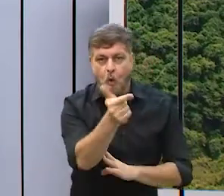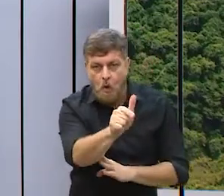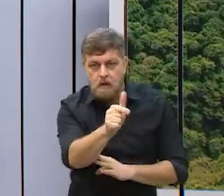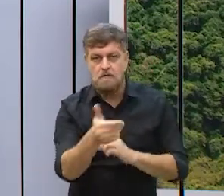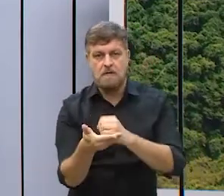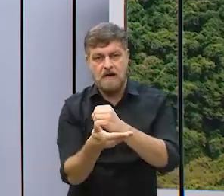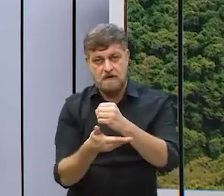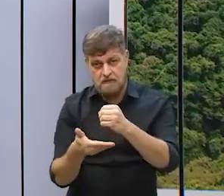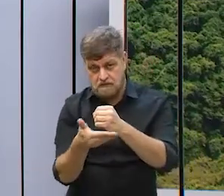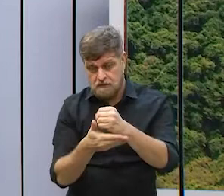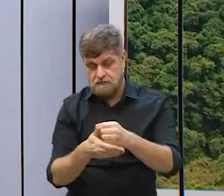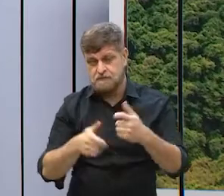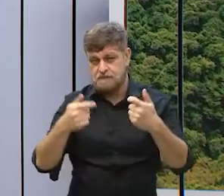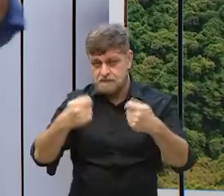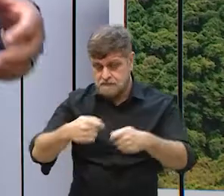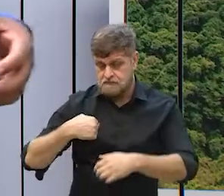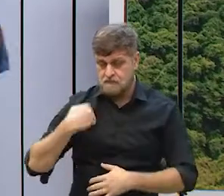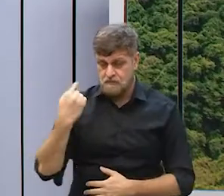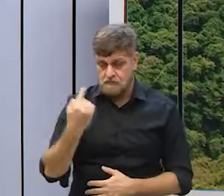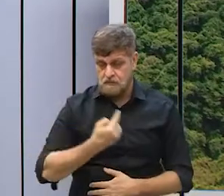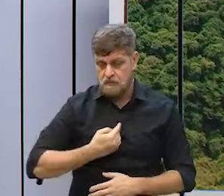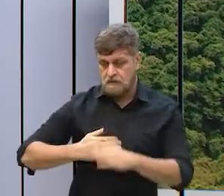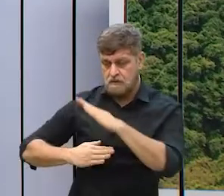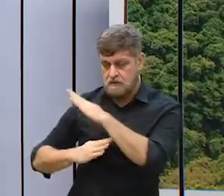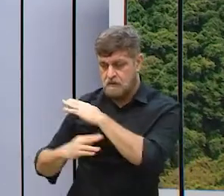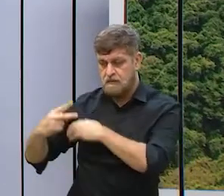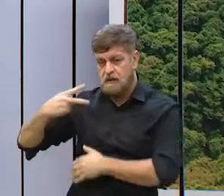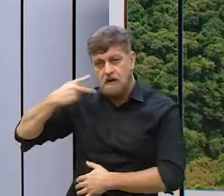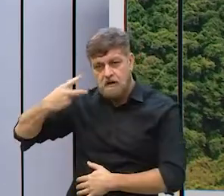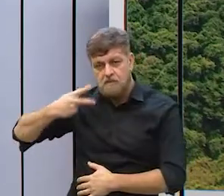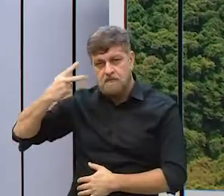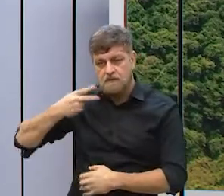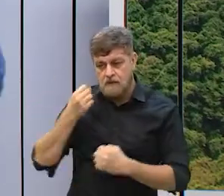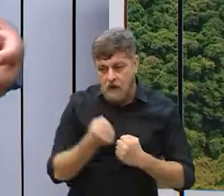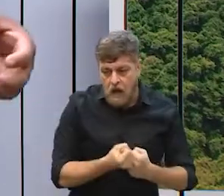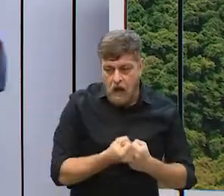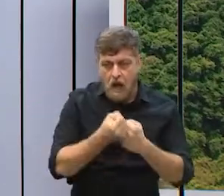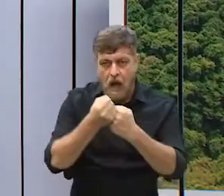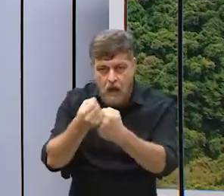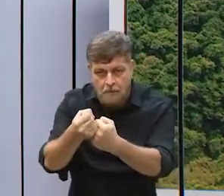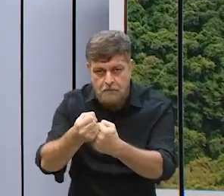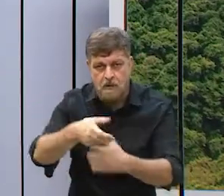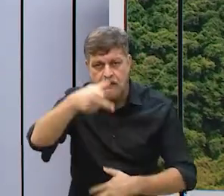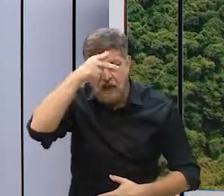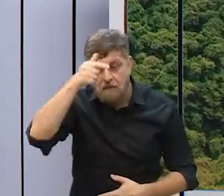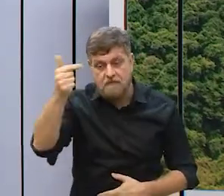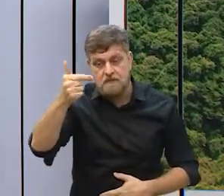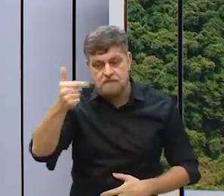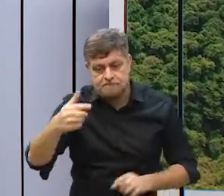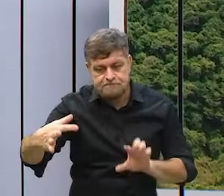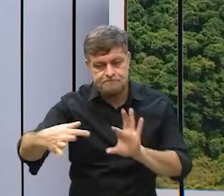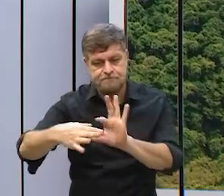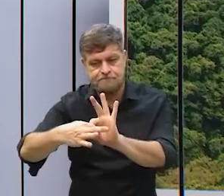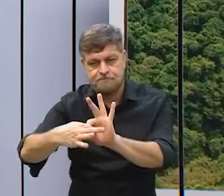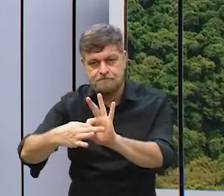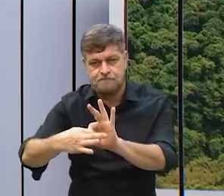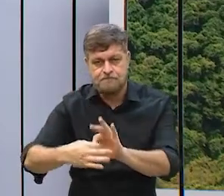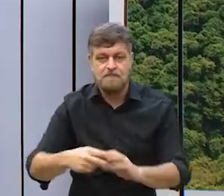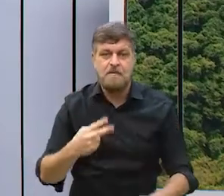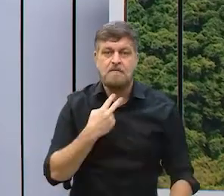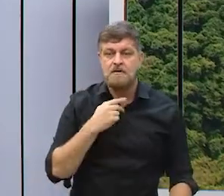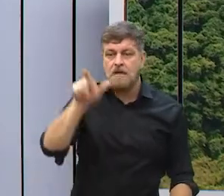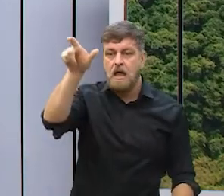fundamental. Mas é preciso que nós, na Câmara, a gente dê esse apoio, esteja junto, ajudando ali, mas não seja alguém